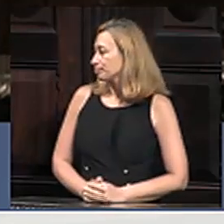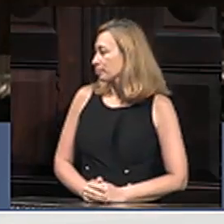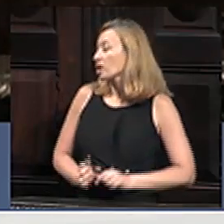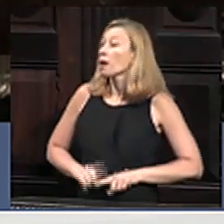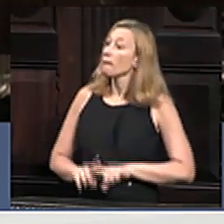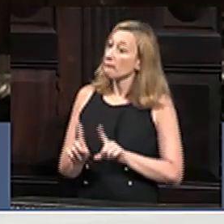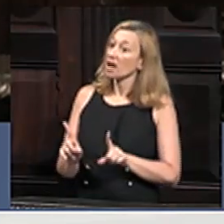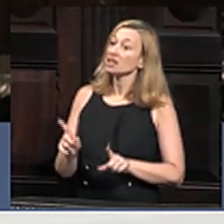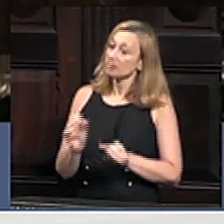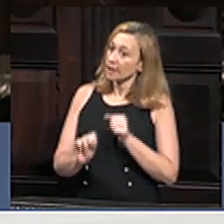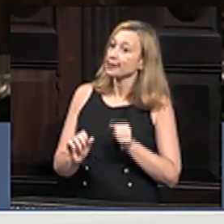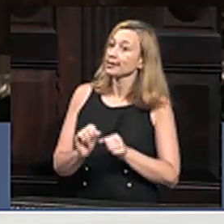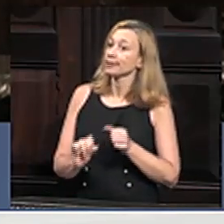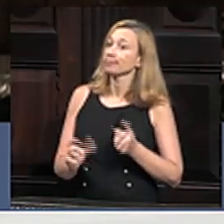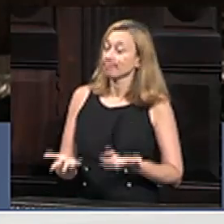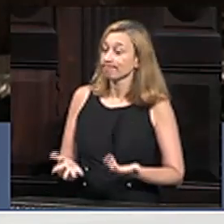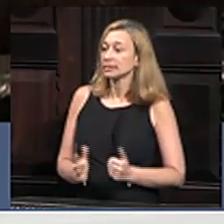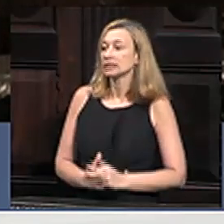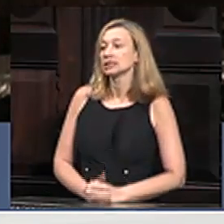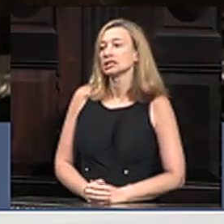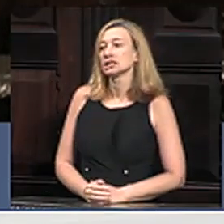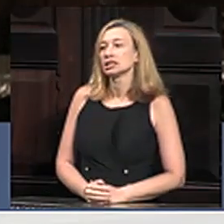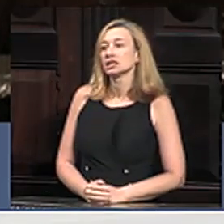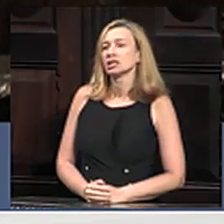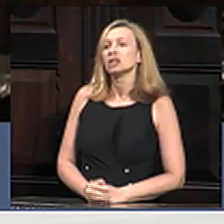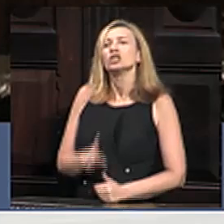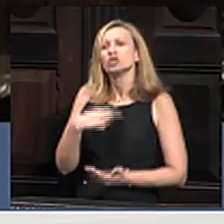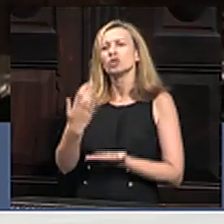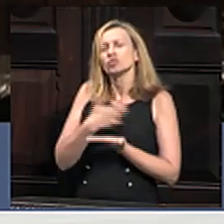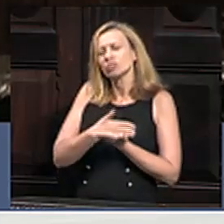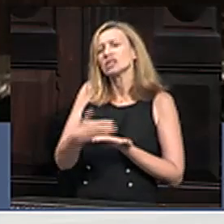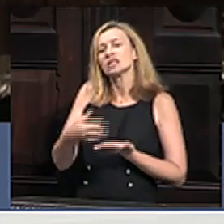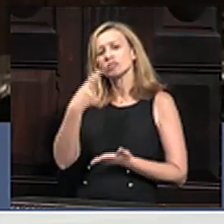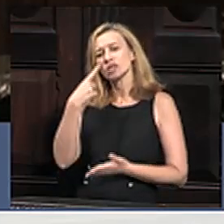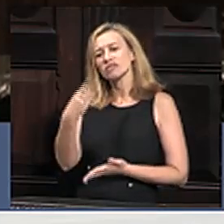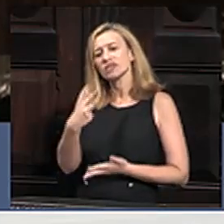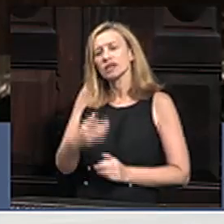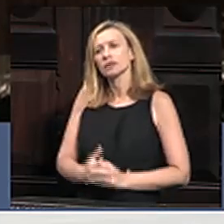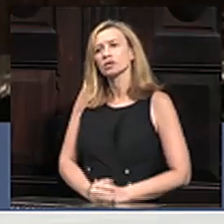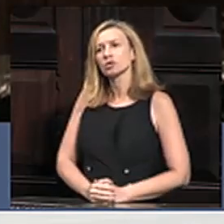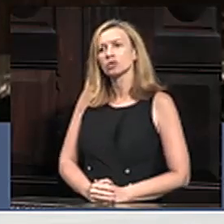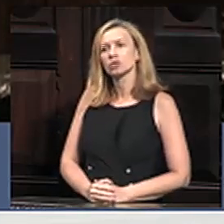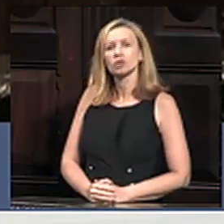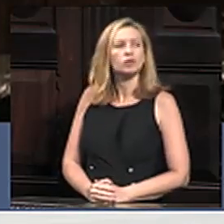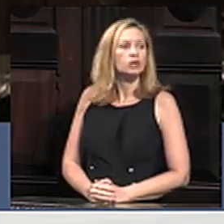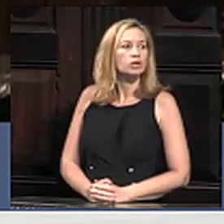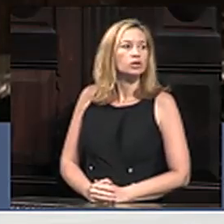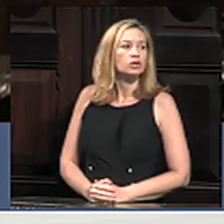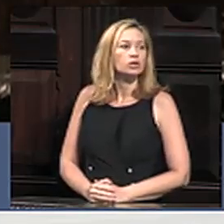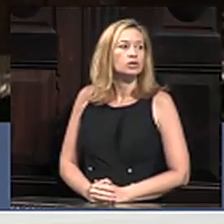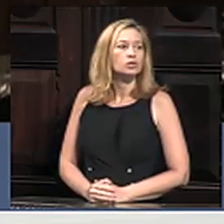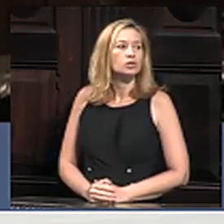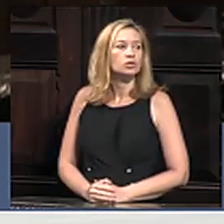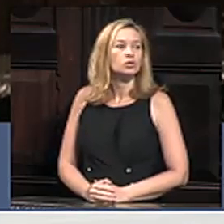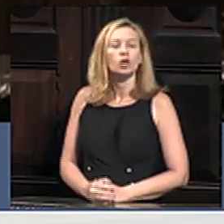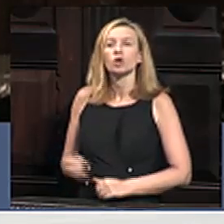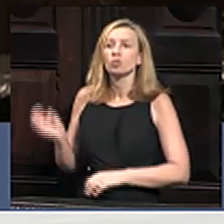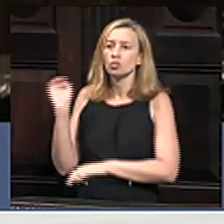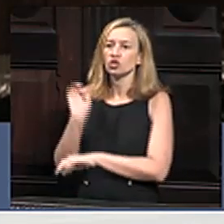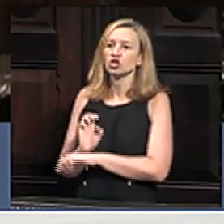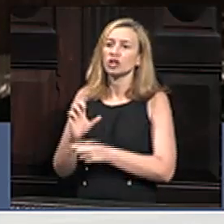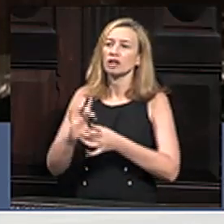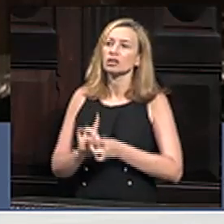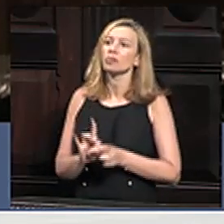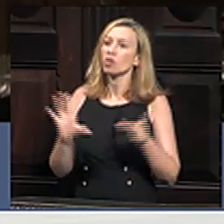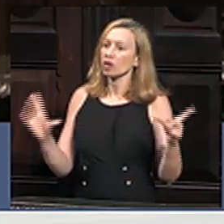mas o fez. Então nós estamos começando a conviver com um Estado democrático